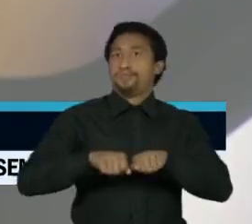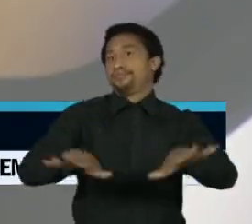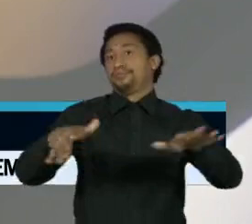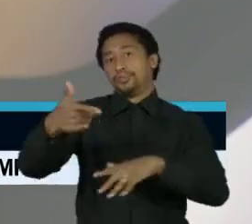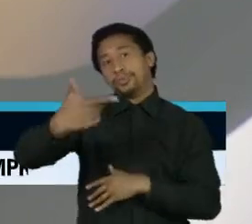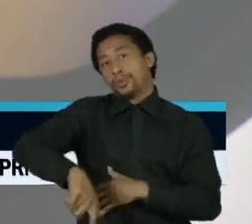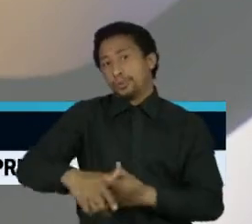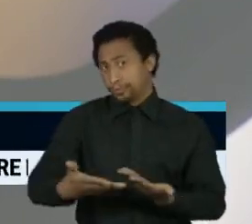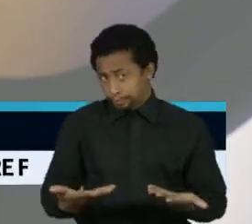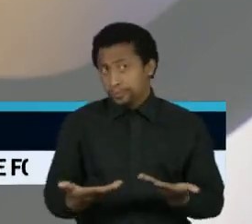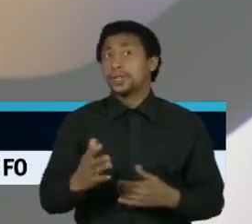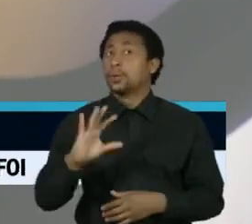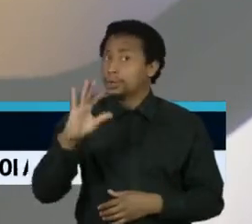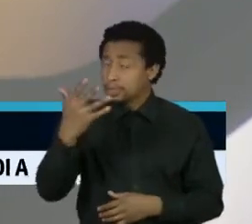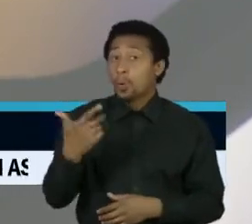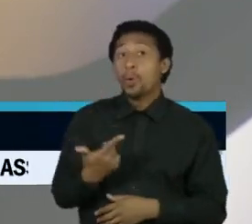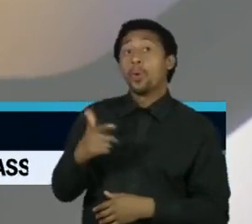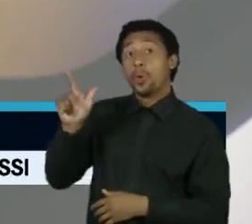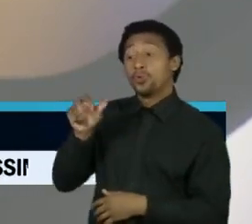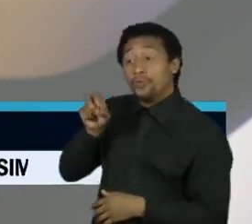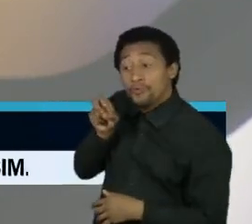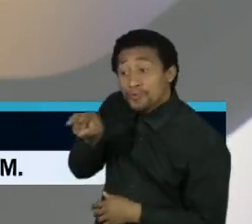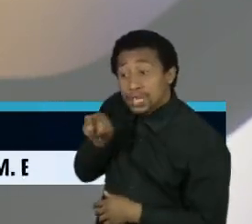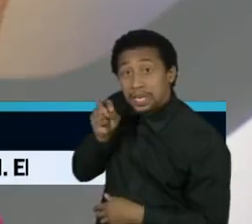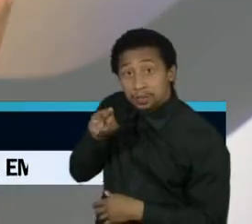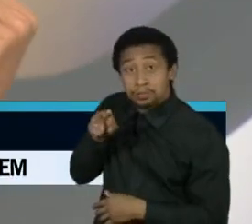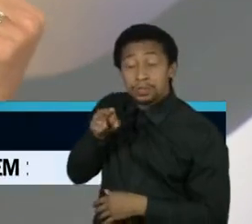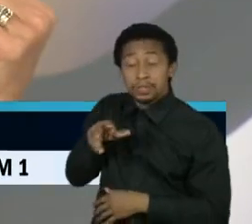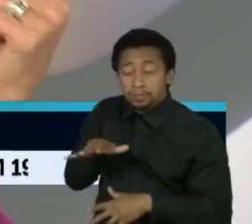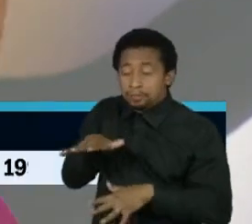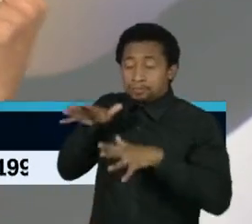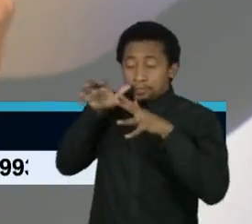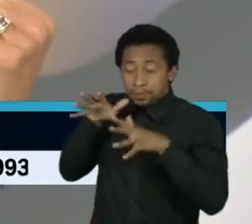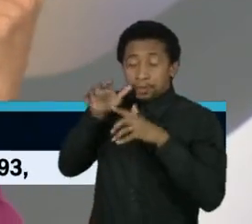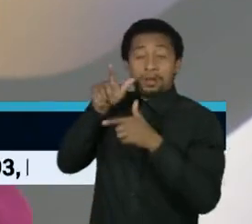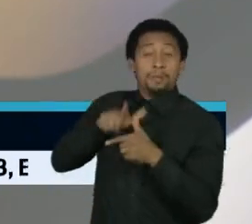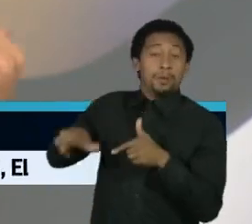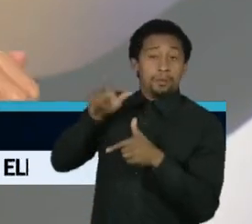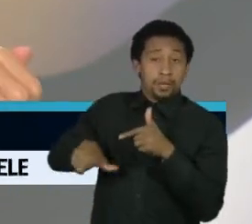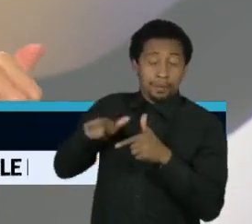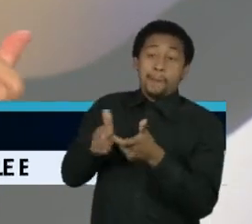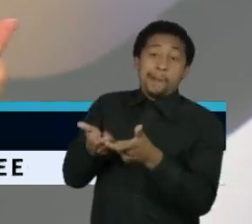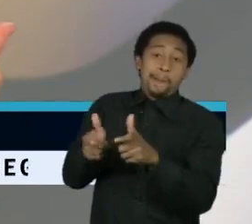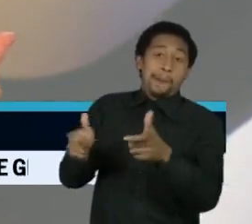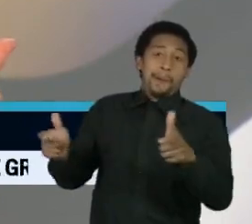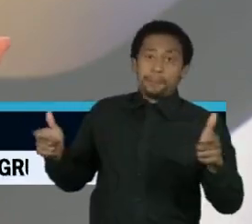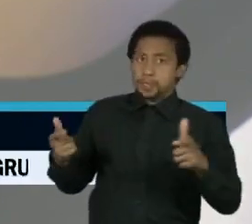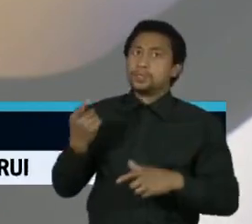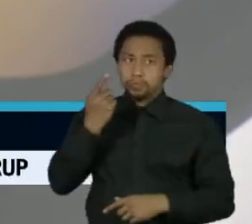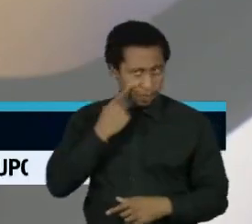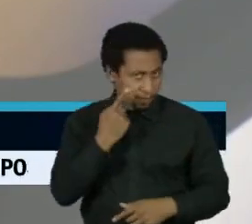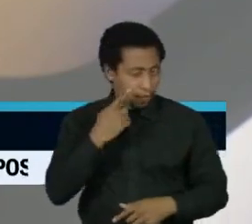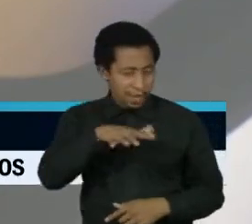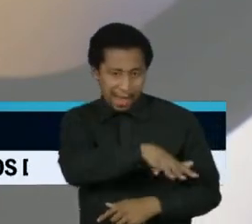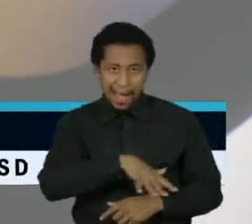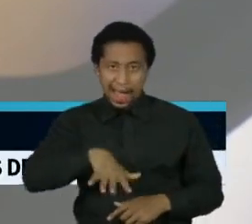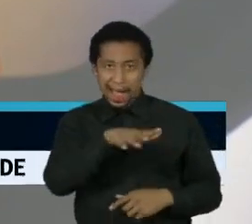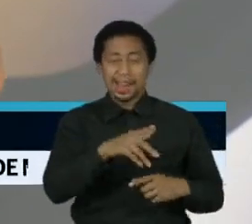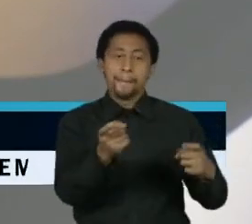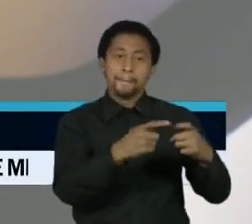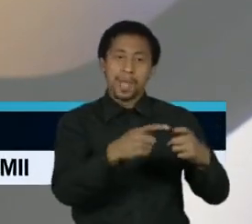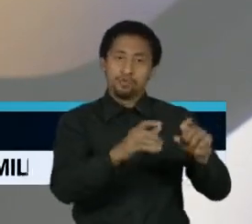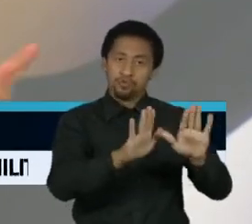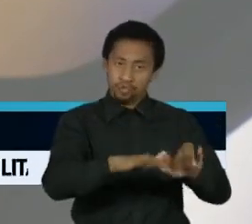estão acontecendo outros vírus respiratórios também circulando se você for ver as unidades de Pediatria em São Paulo